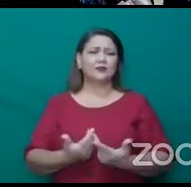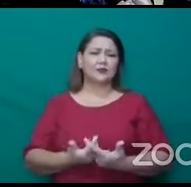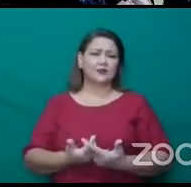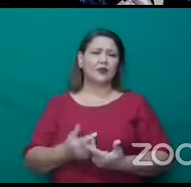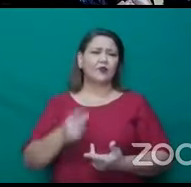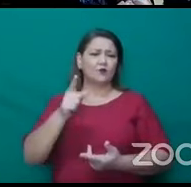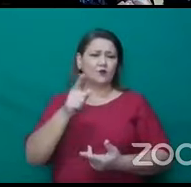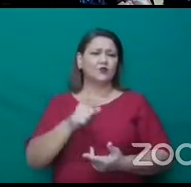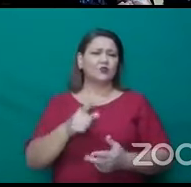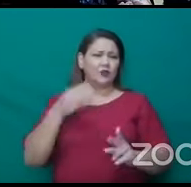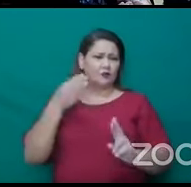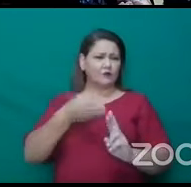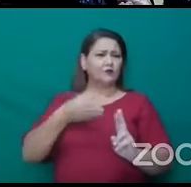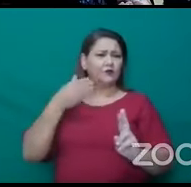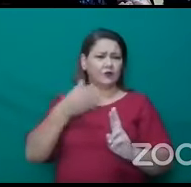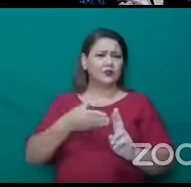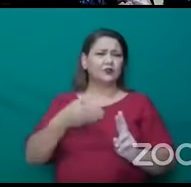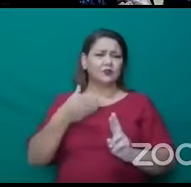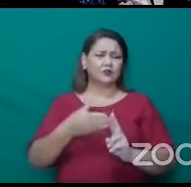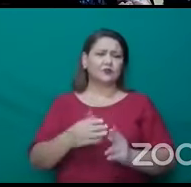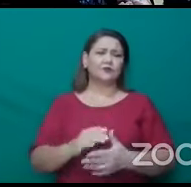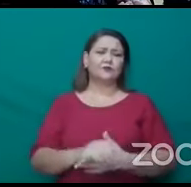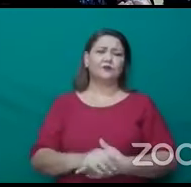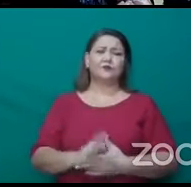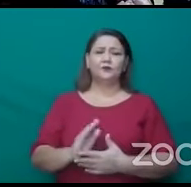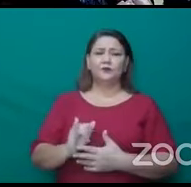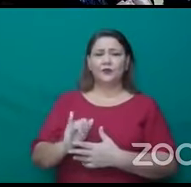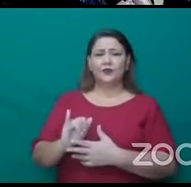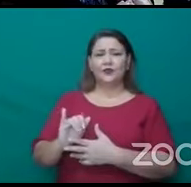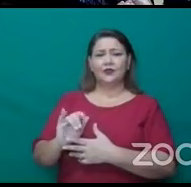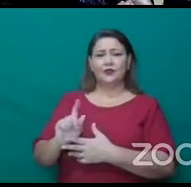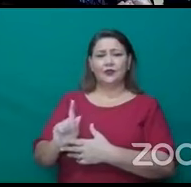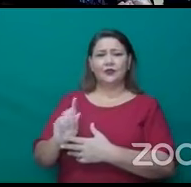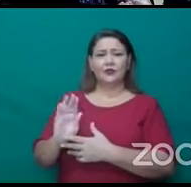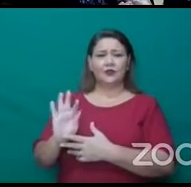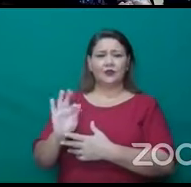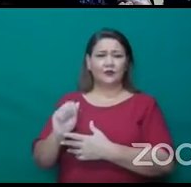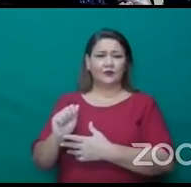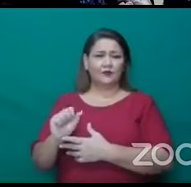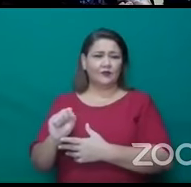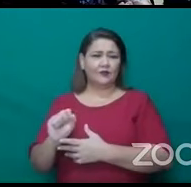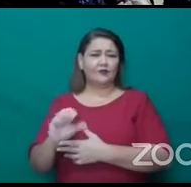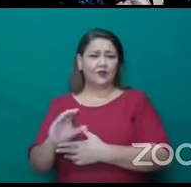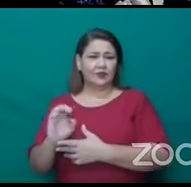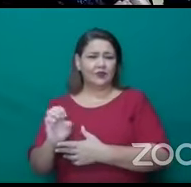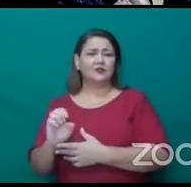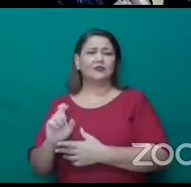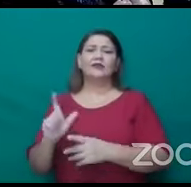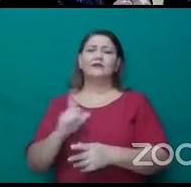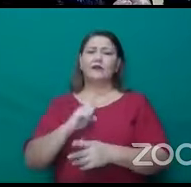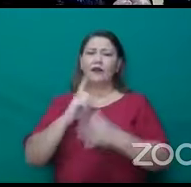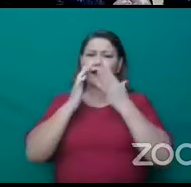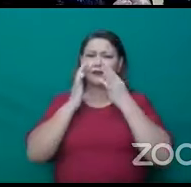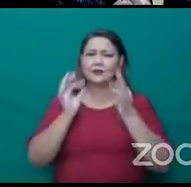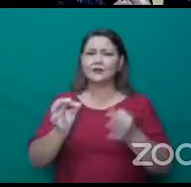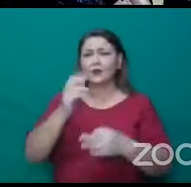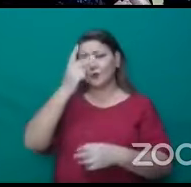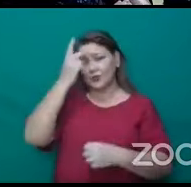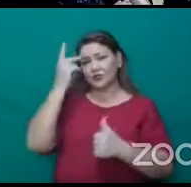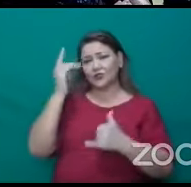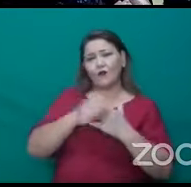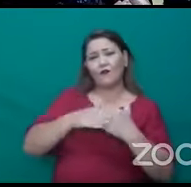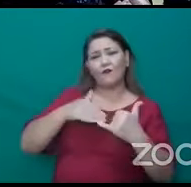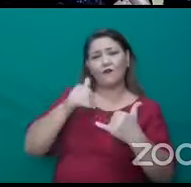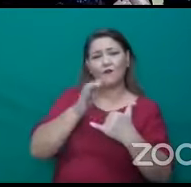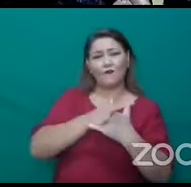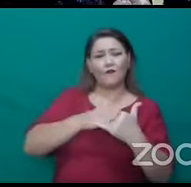usou muitas referências, que tem um pig face e tal, também serve até um alerta para a questão vegana, né? Porque,